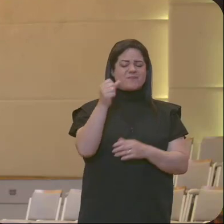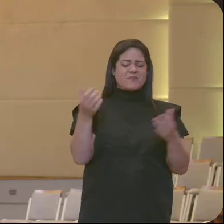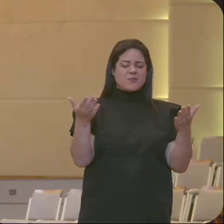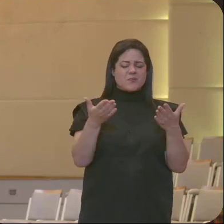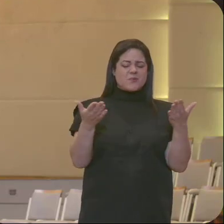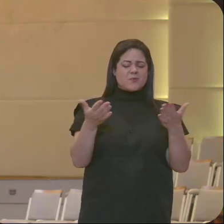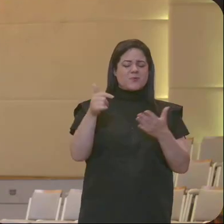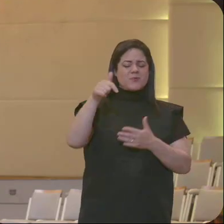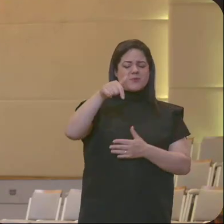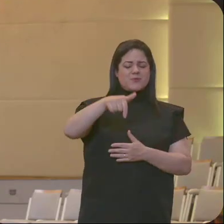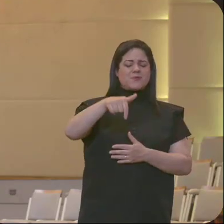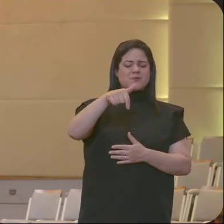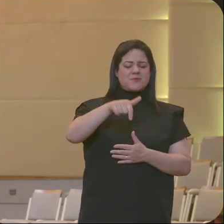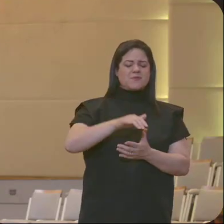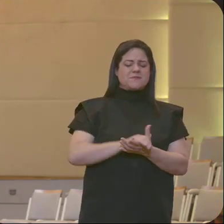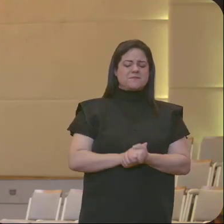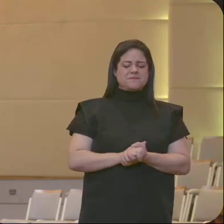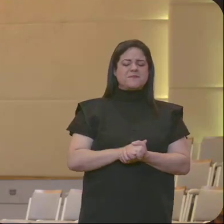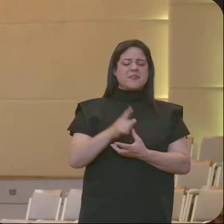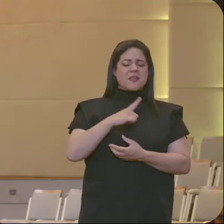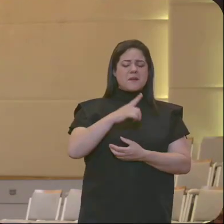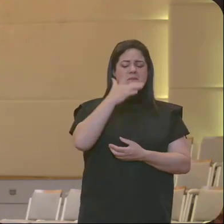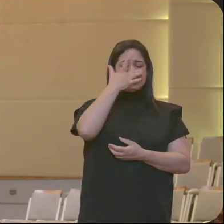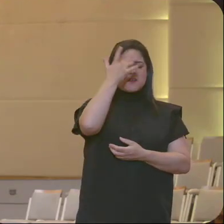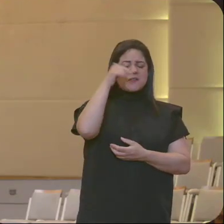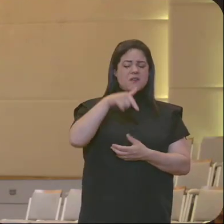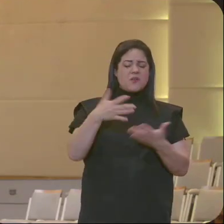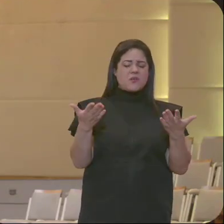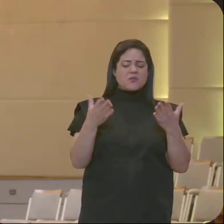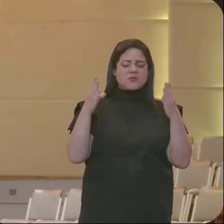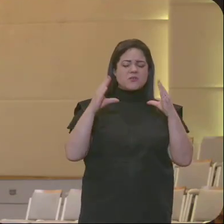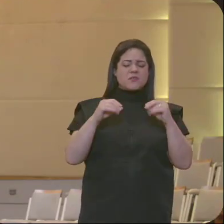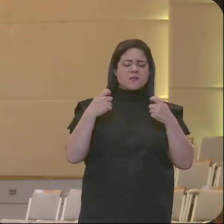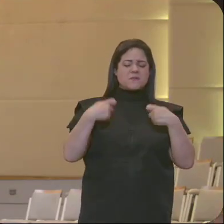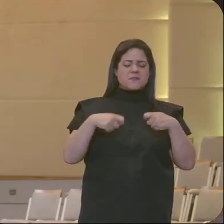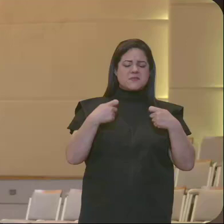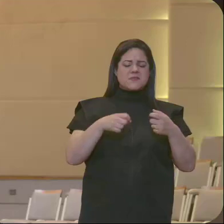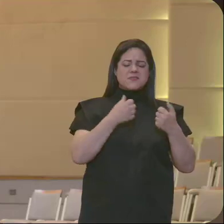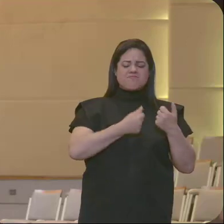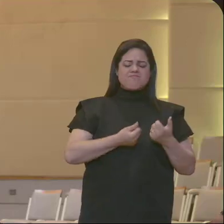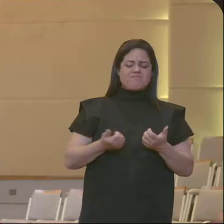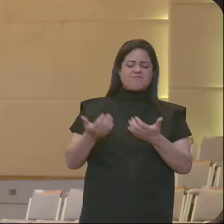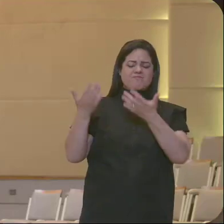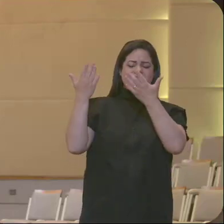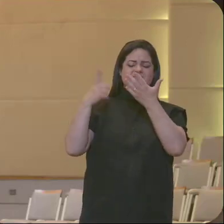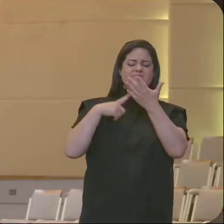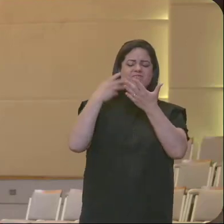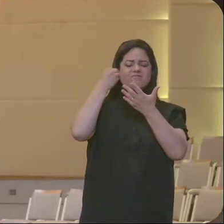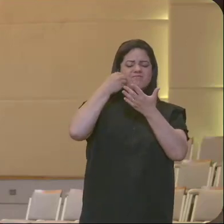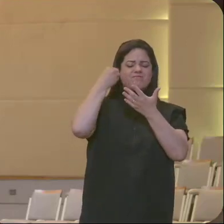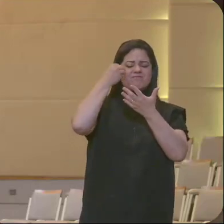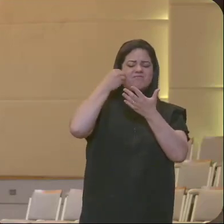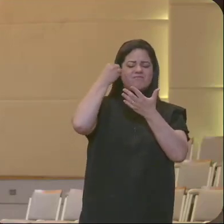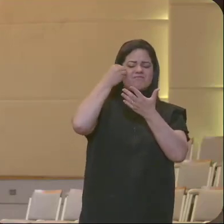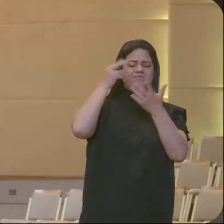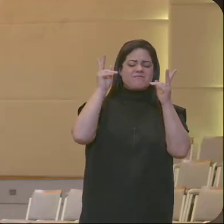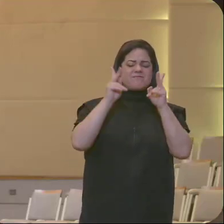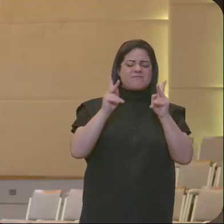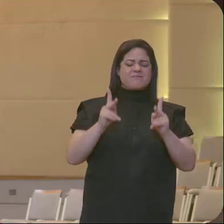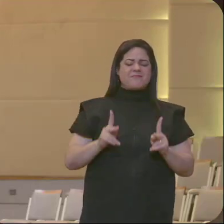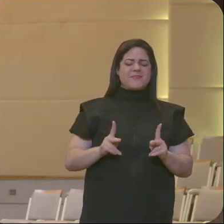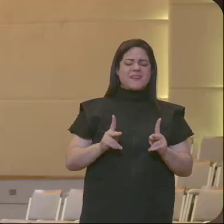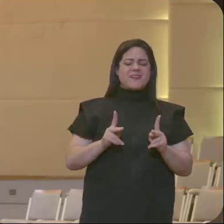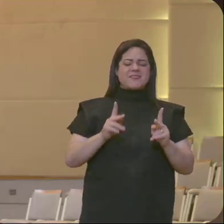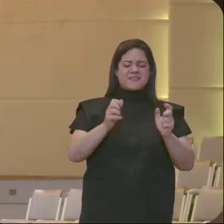aqui. Tem pessoas aqui nessa noite que precisam entregar, Pai. Entregar para quê? Para experimentar a paz